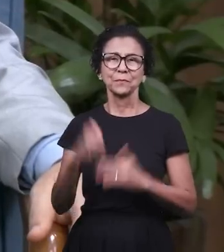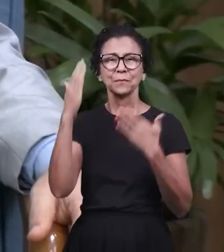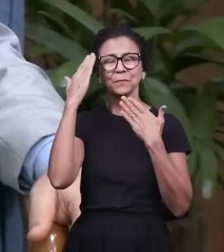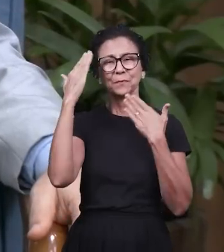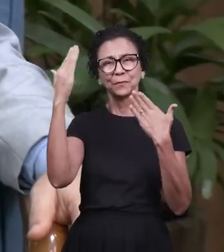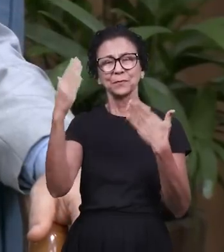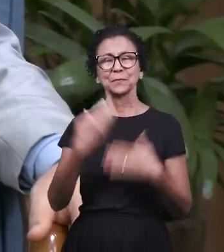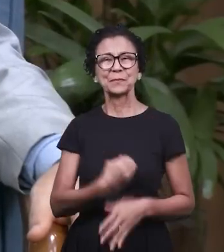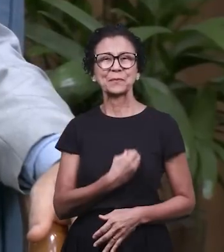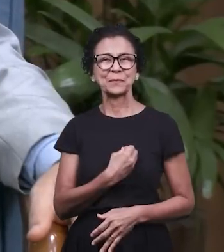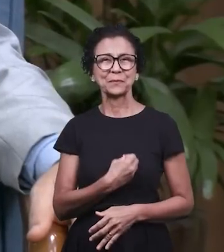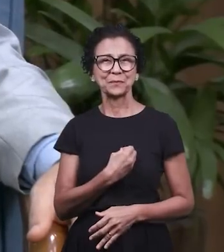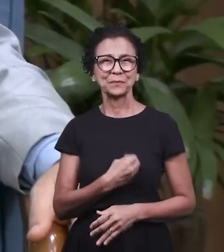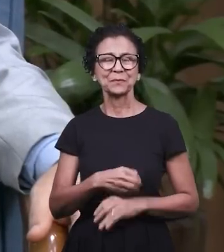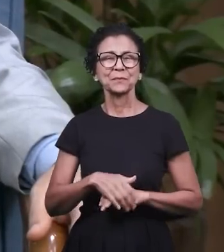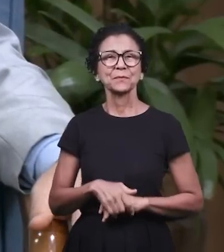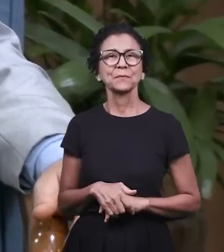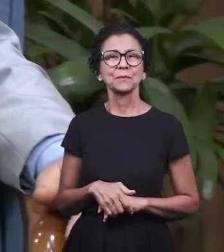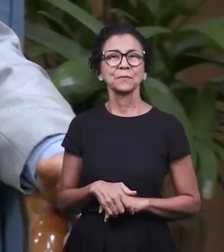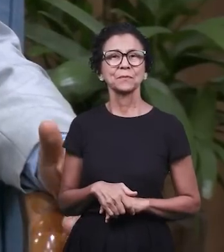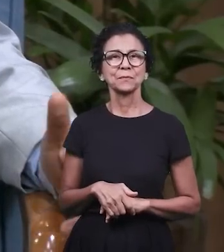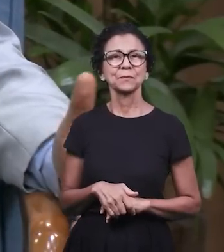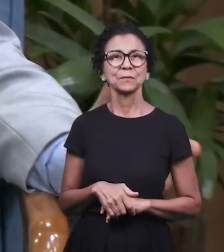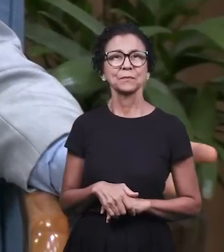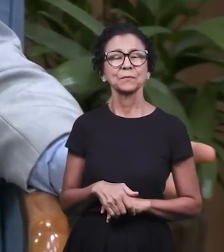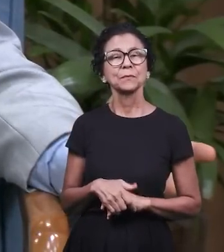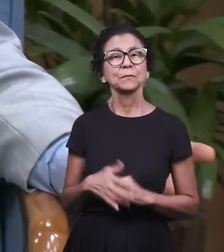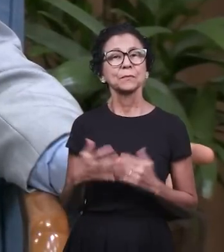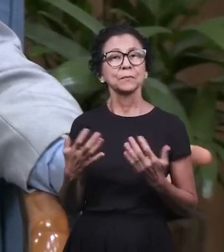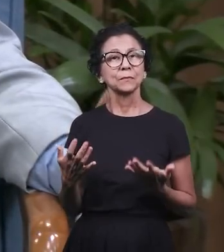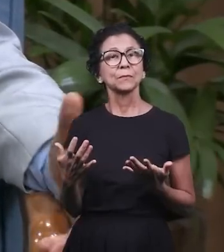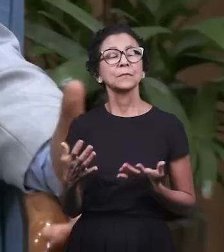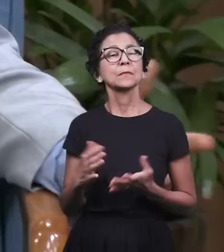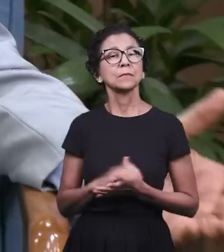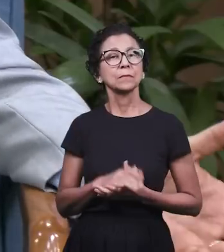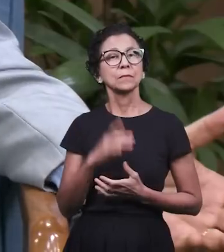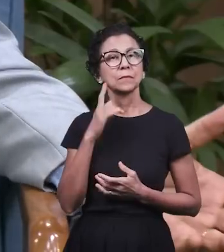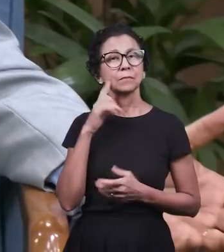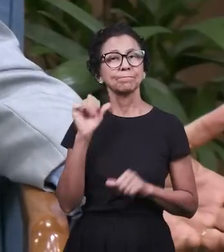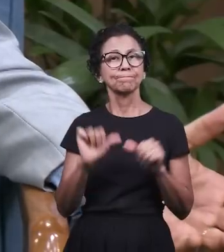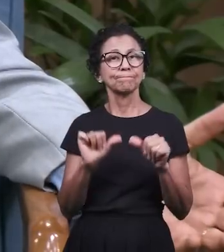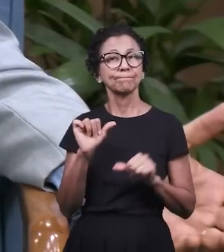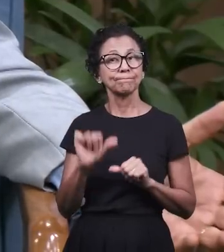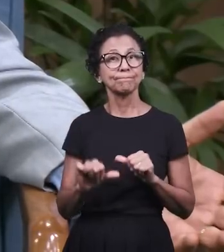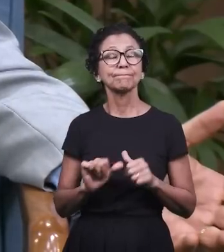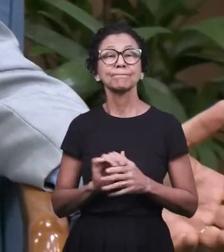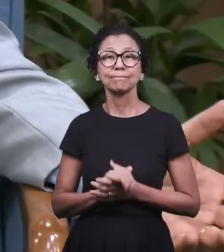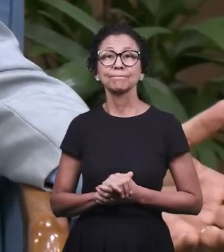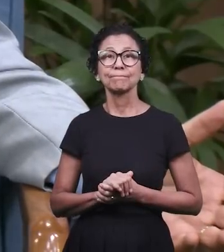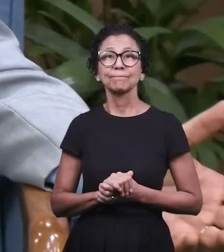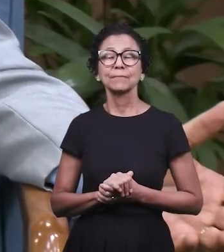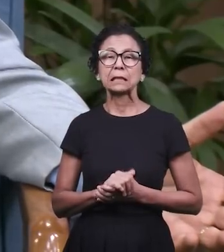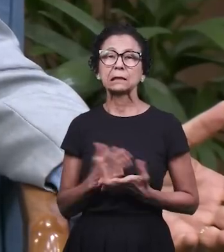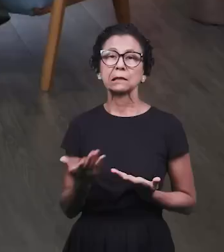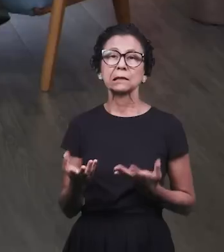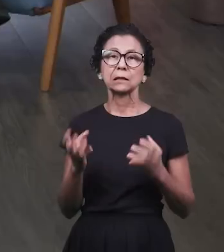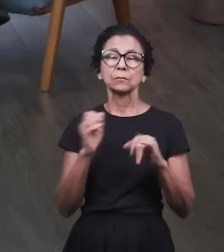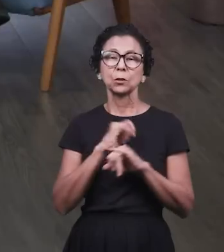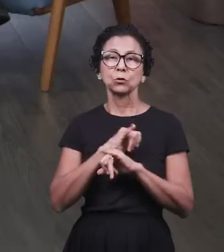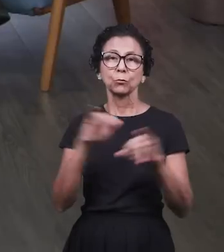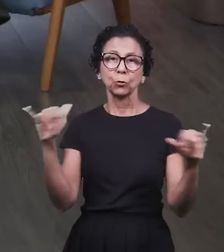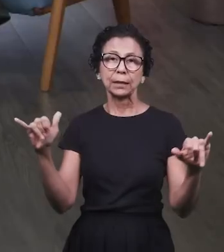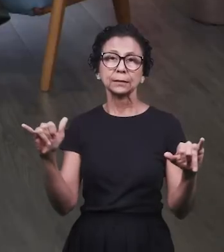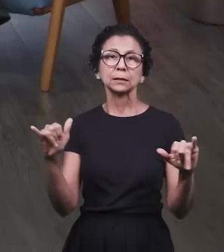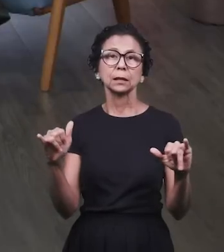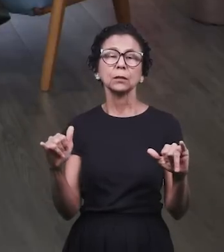Obrigado, Lidiane, pela participação de vocês também. E isso dá uma noção do alcance desse programa, né? Nós estamos falando não